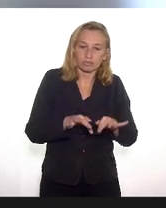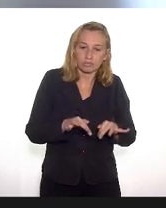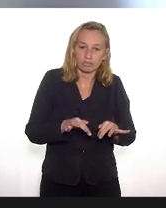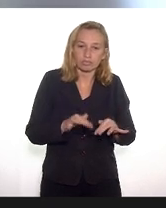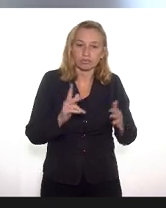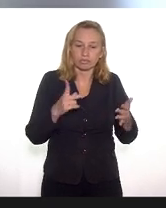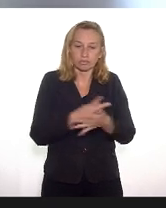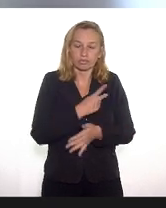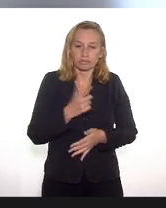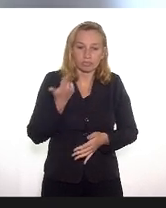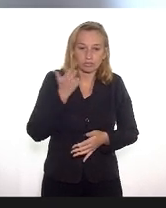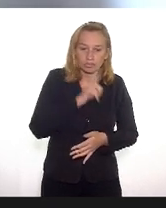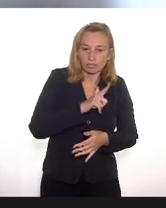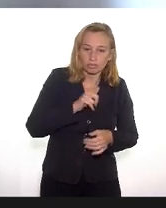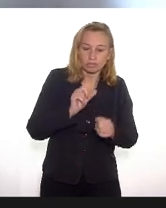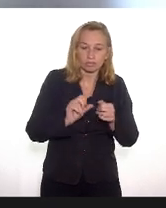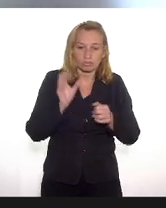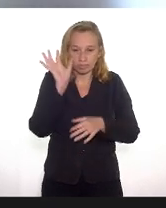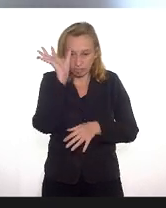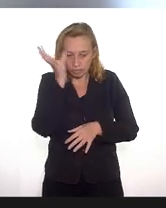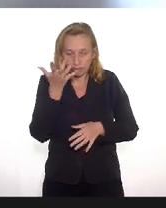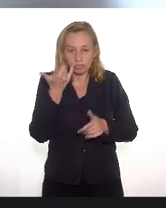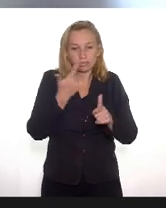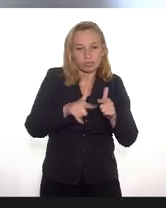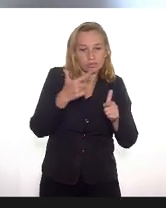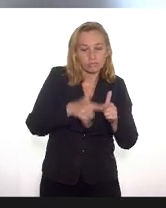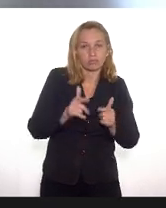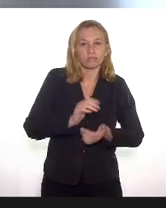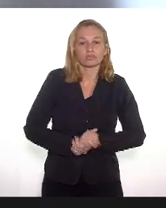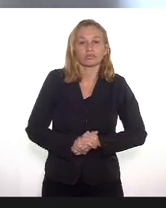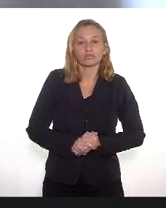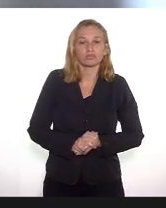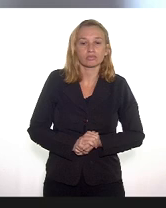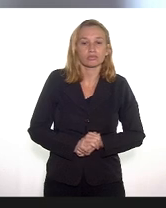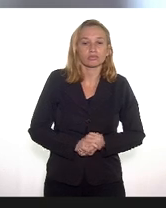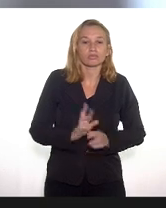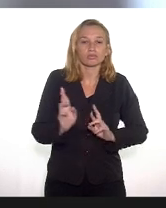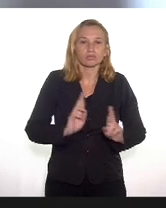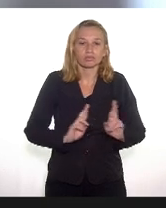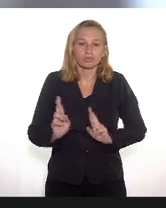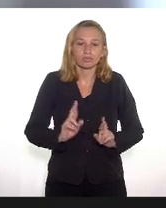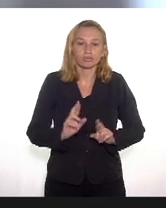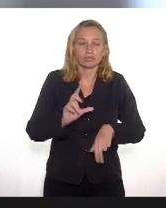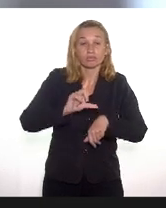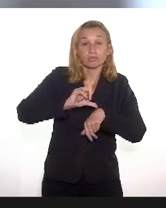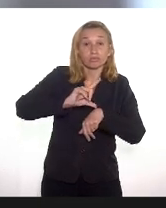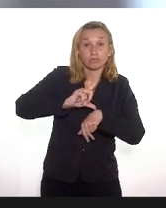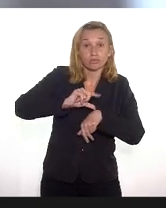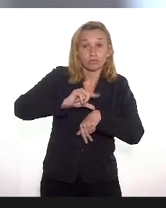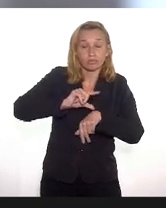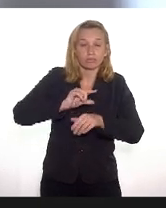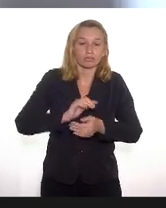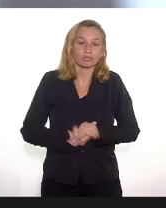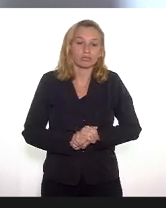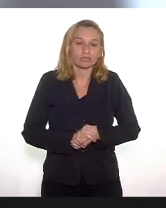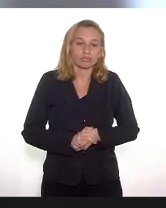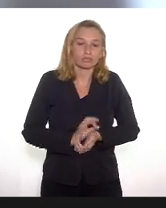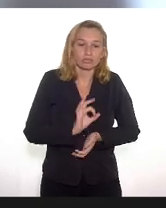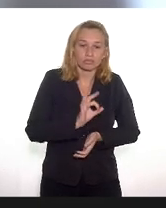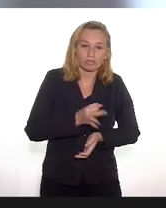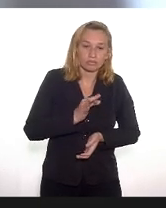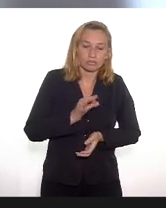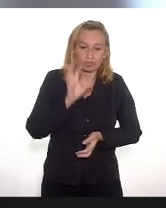acontece de a gente conseguir resolver o problema. Né? Com relação ao horário, né, ela é definida por